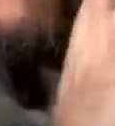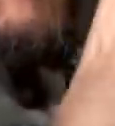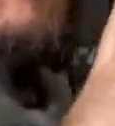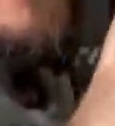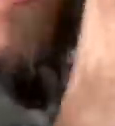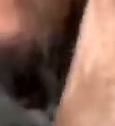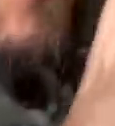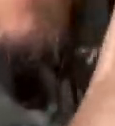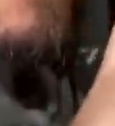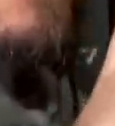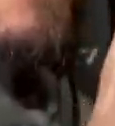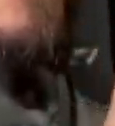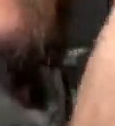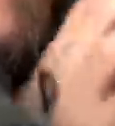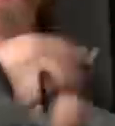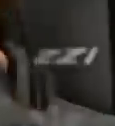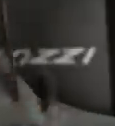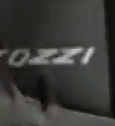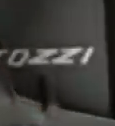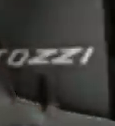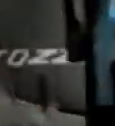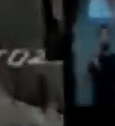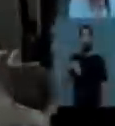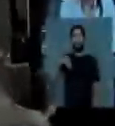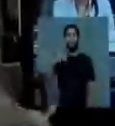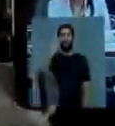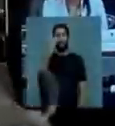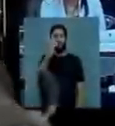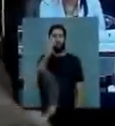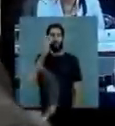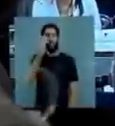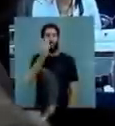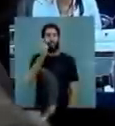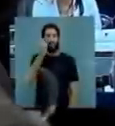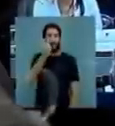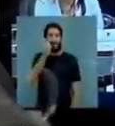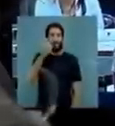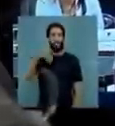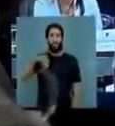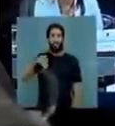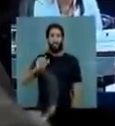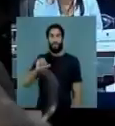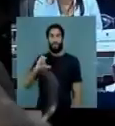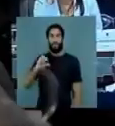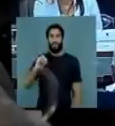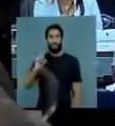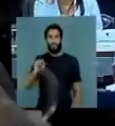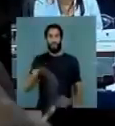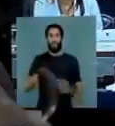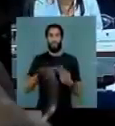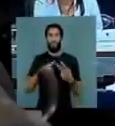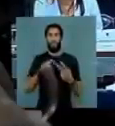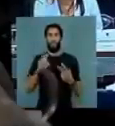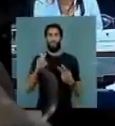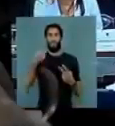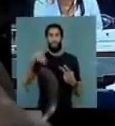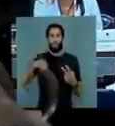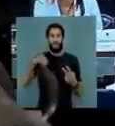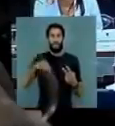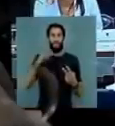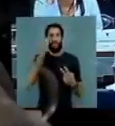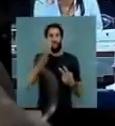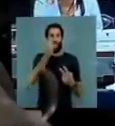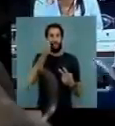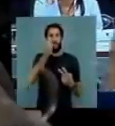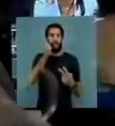uma coisa assim absurda Olha só para o deputado Marco para o senador Marcos Glauco foi citado cinco minutos para o